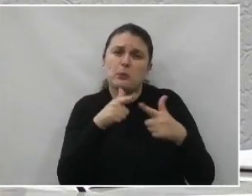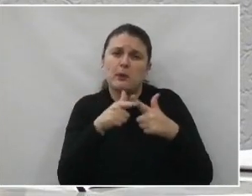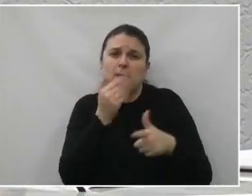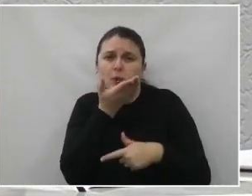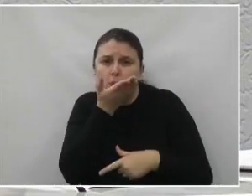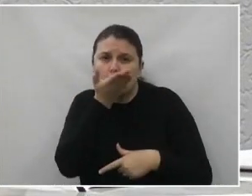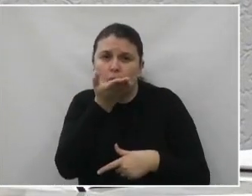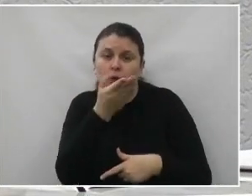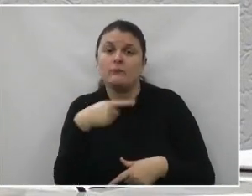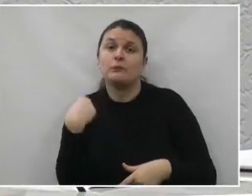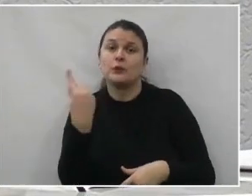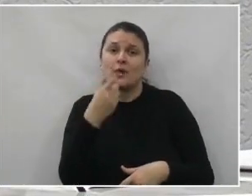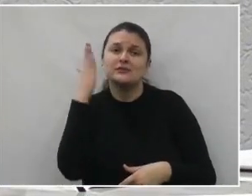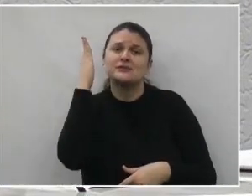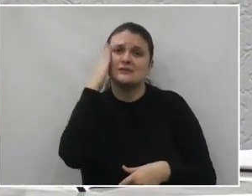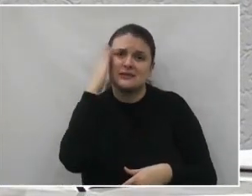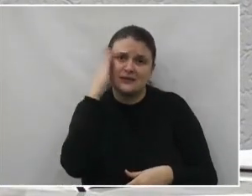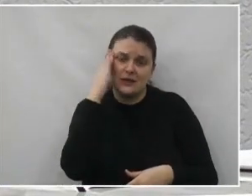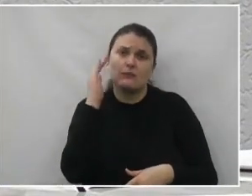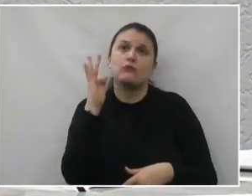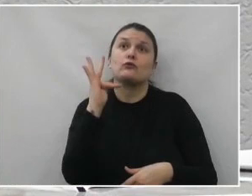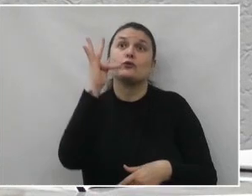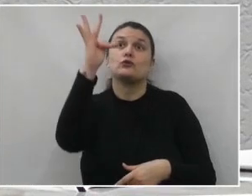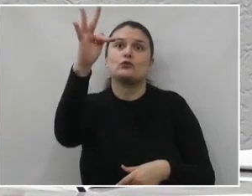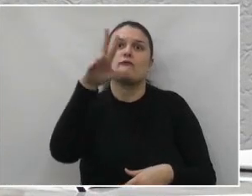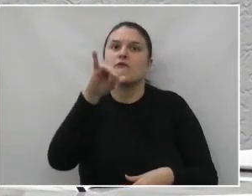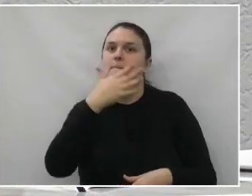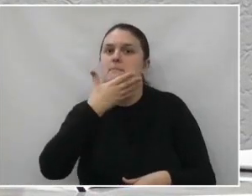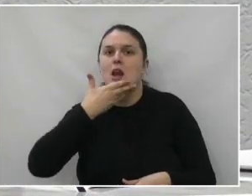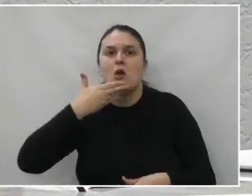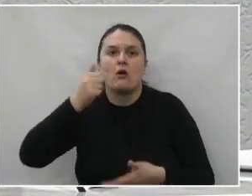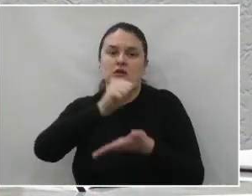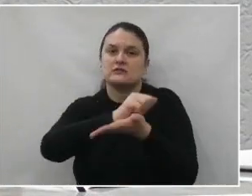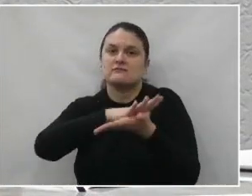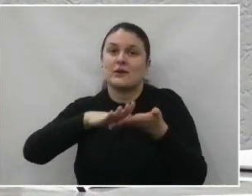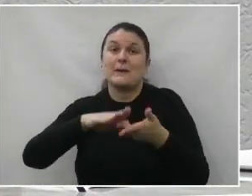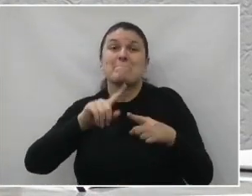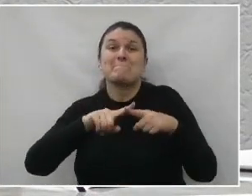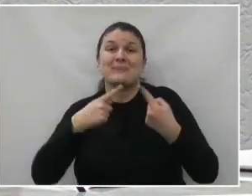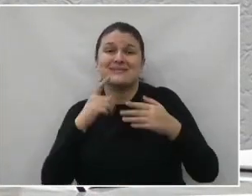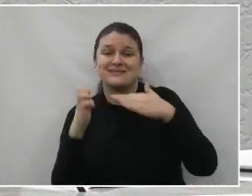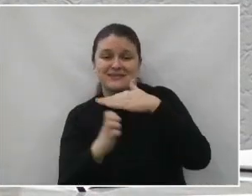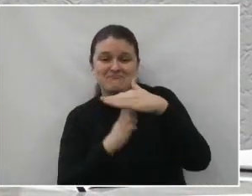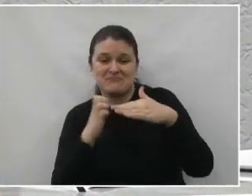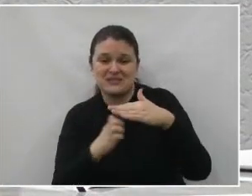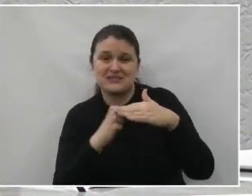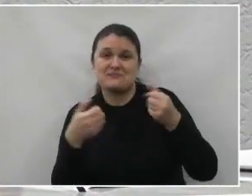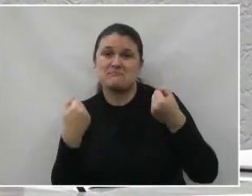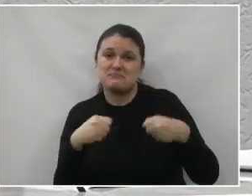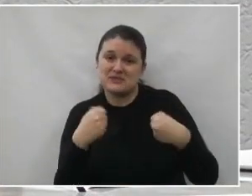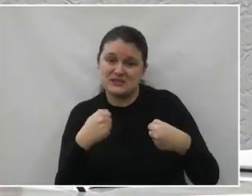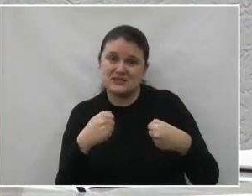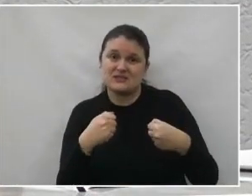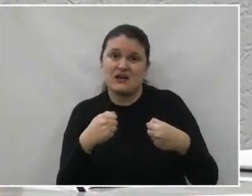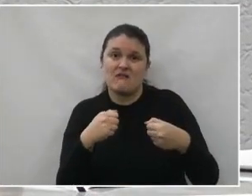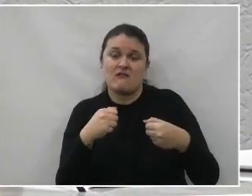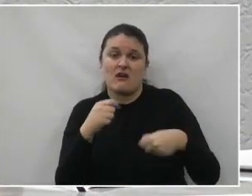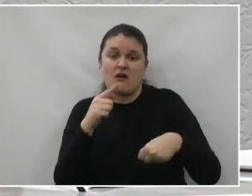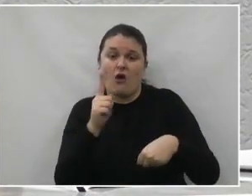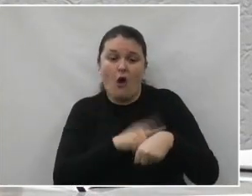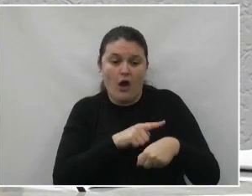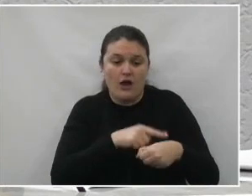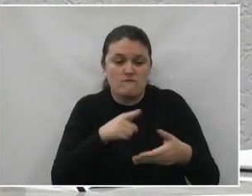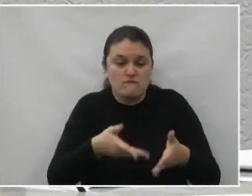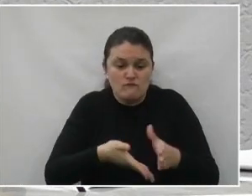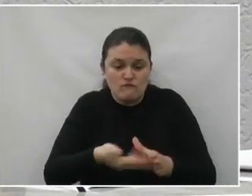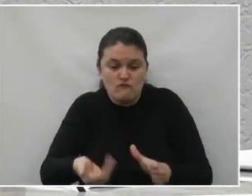que as obras são para um singular e memorável melhoria, mas a empresa deveria retirar a camada antiga de asfalto e imediatamente colocar